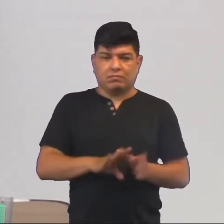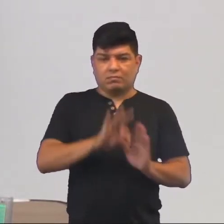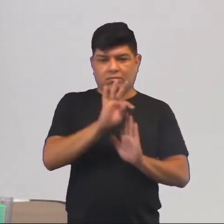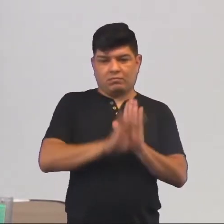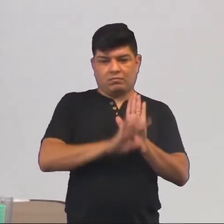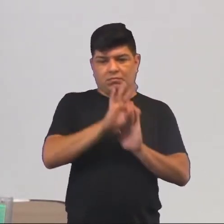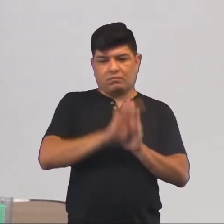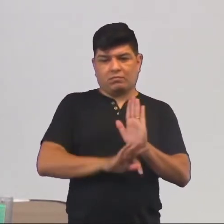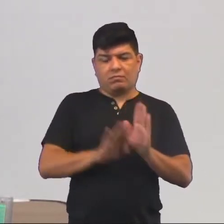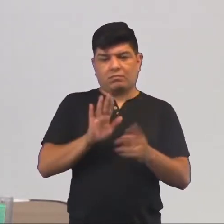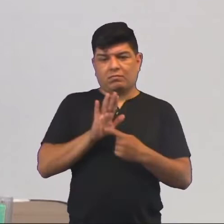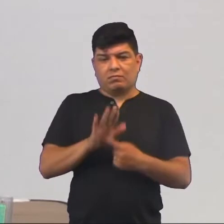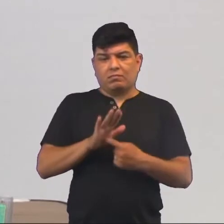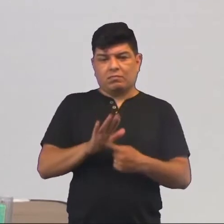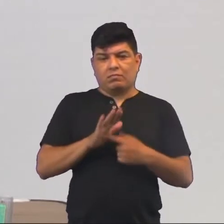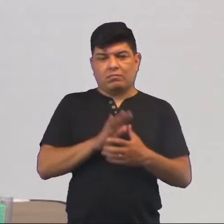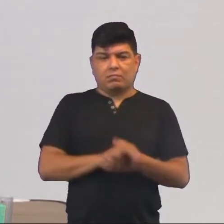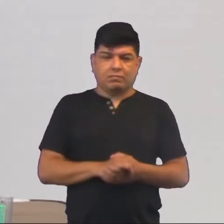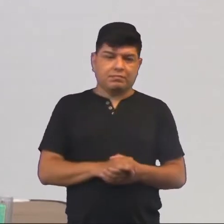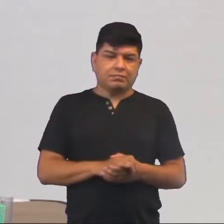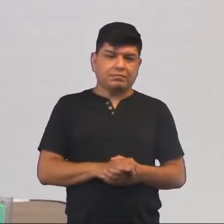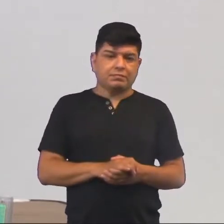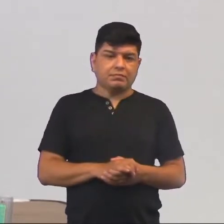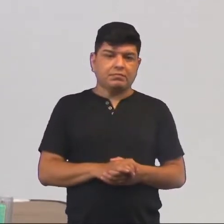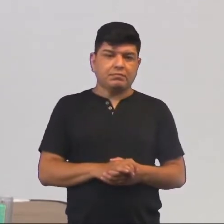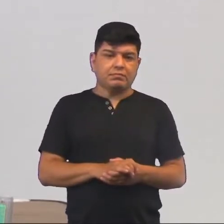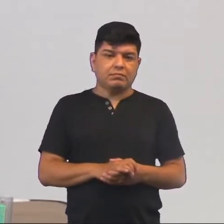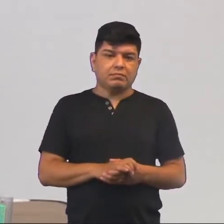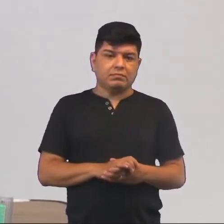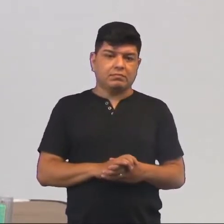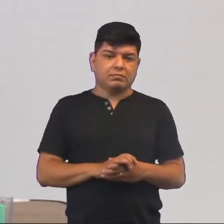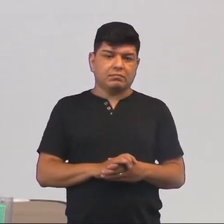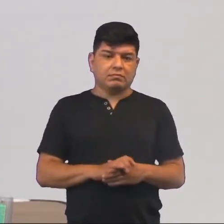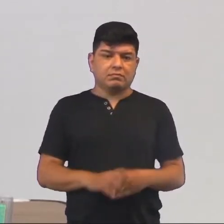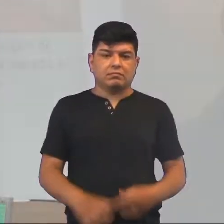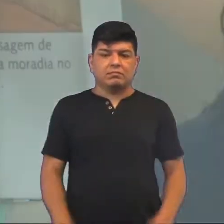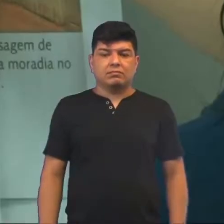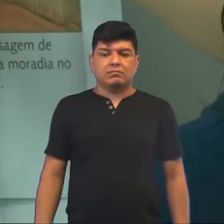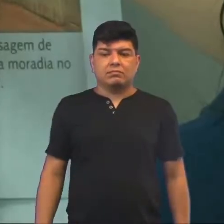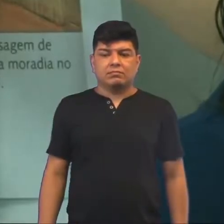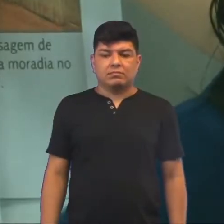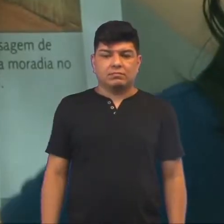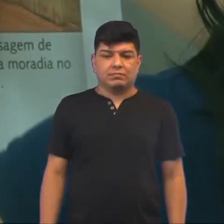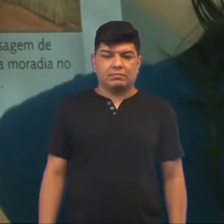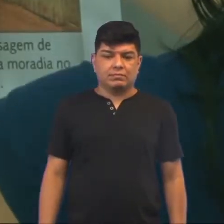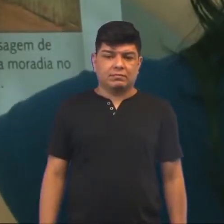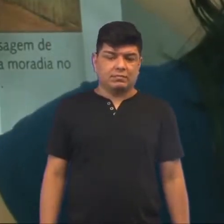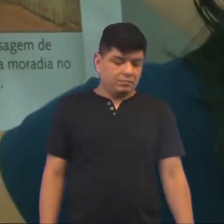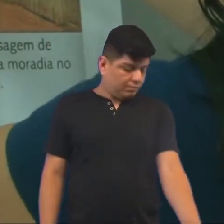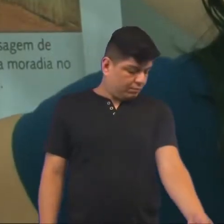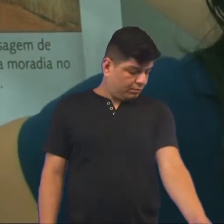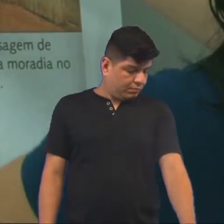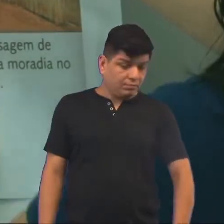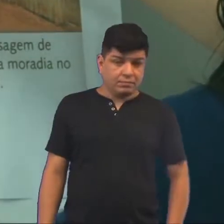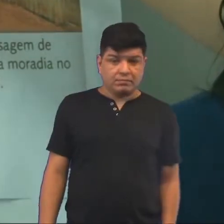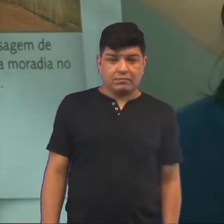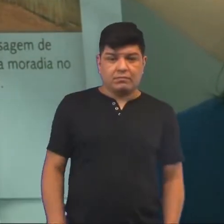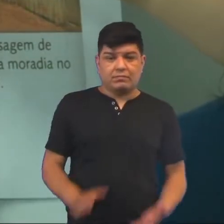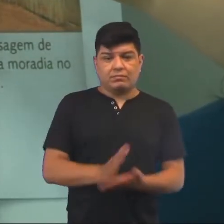gente vai mostrar para vocês, ó. Só colocar aqui, ó, que a gente já viu alguns